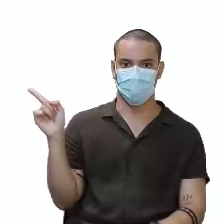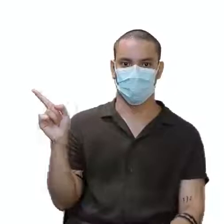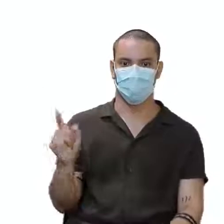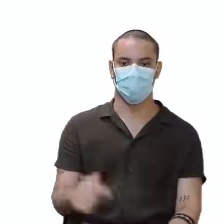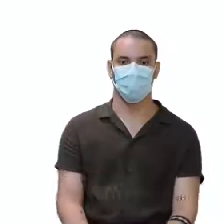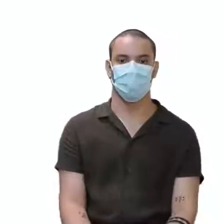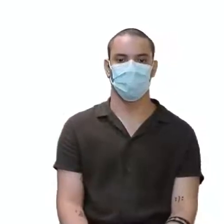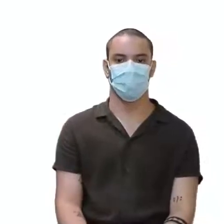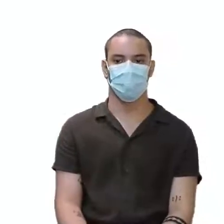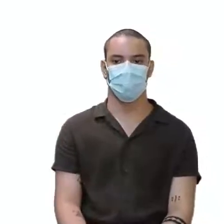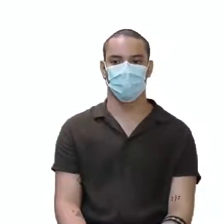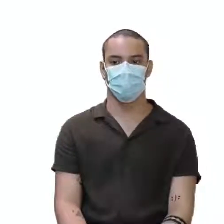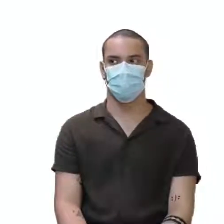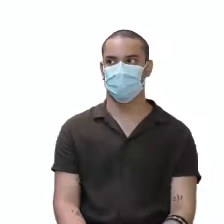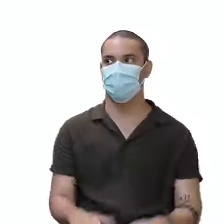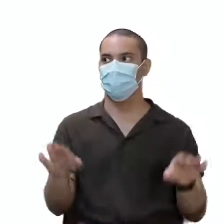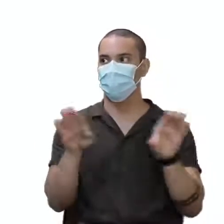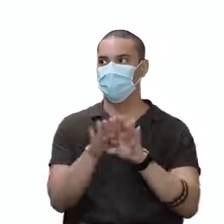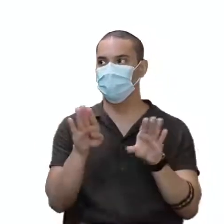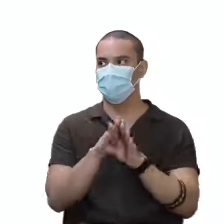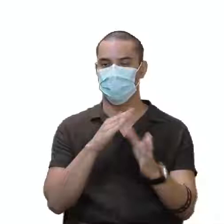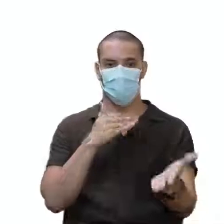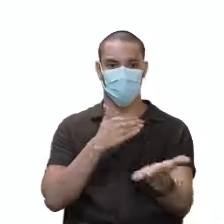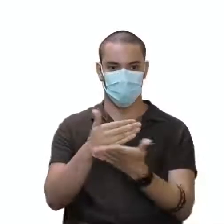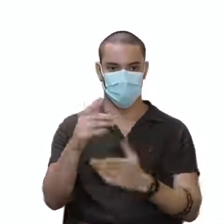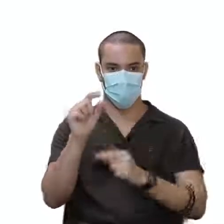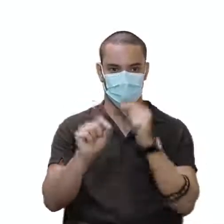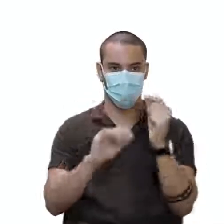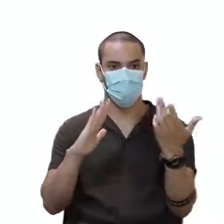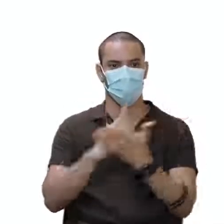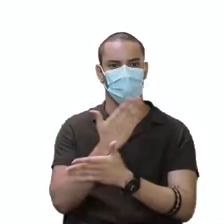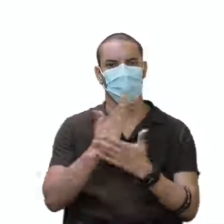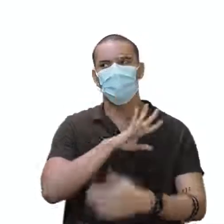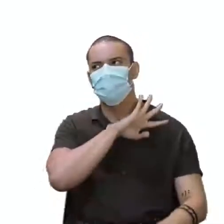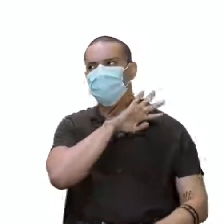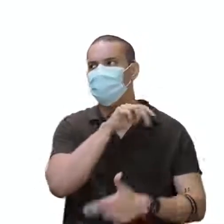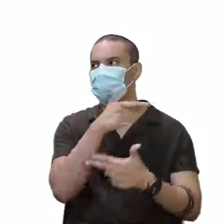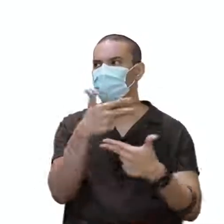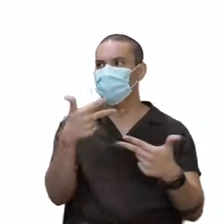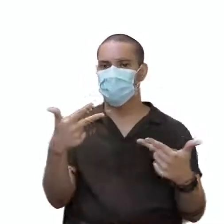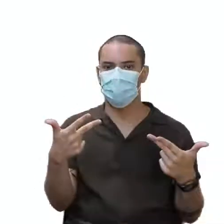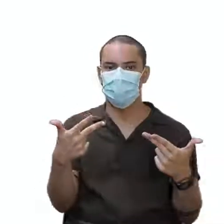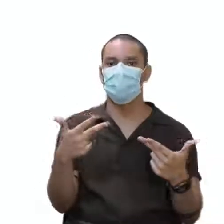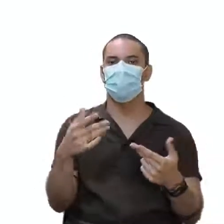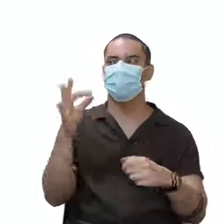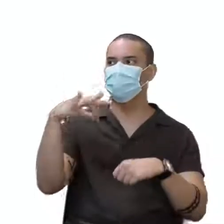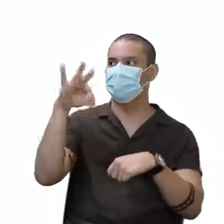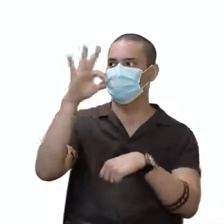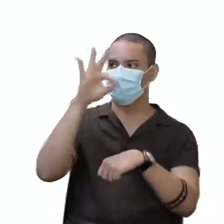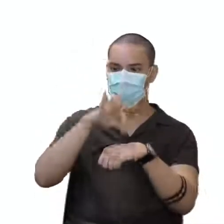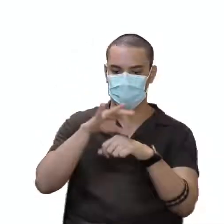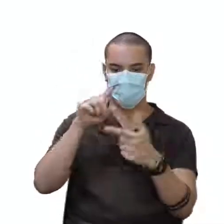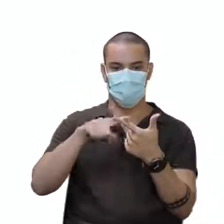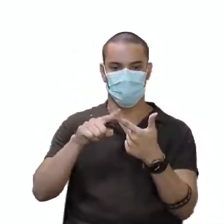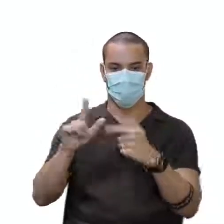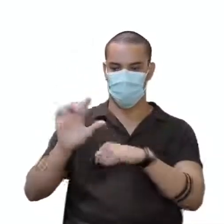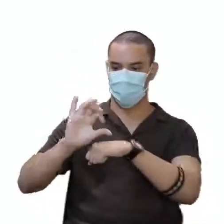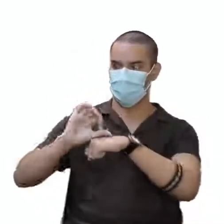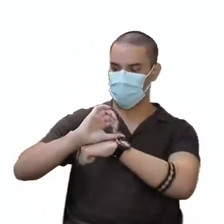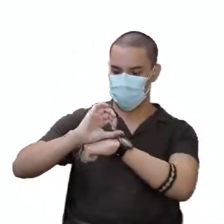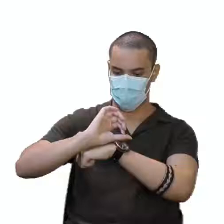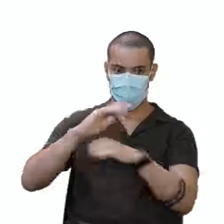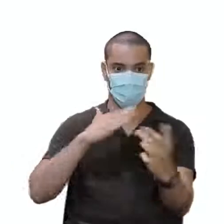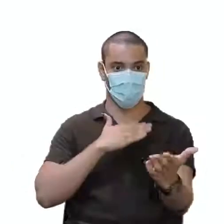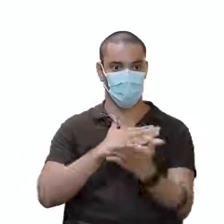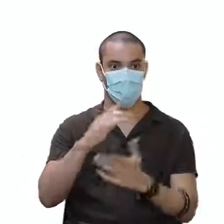olha lá. Também começam a aparecer os pequenos animais, como os insetos e moluscos. Esses moluscos, eles vão se